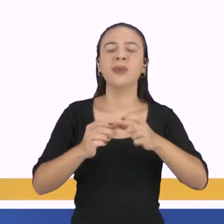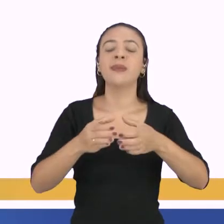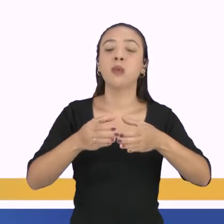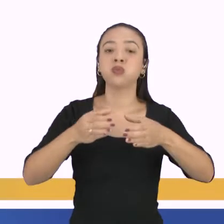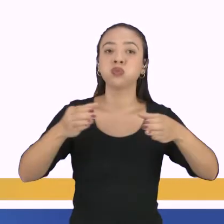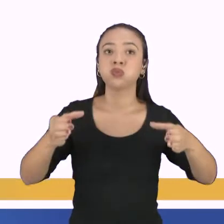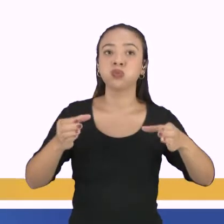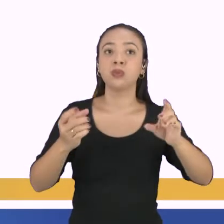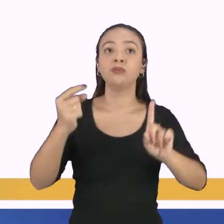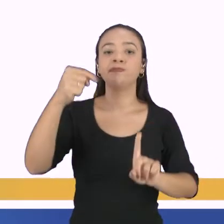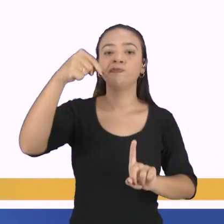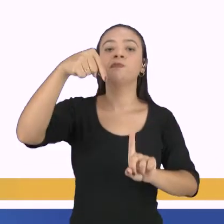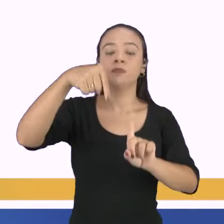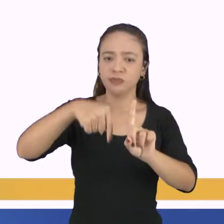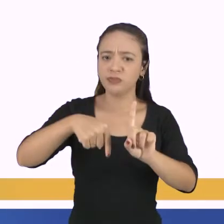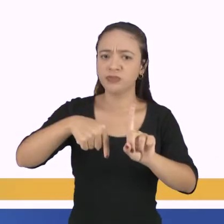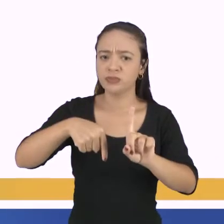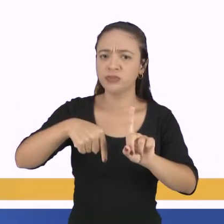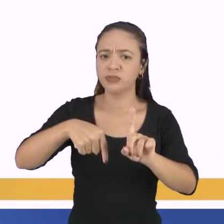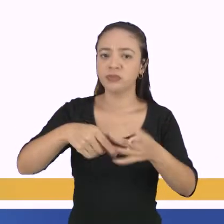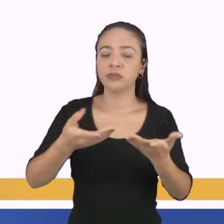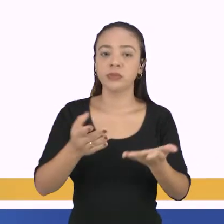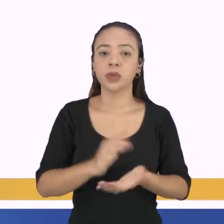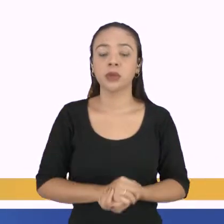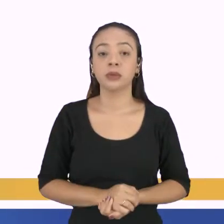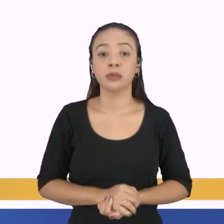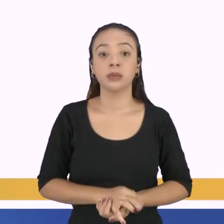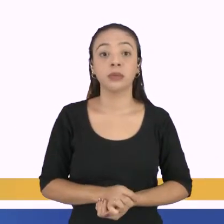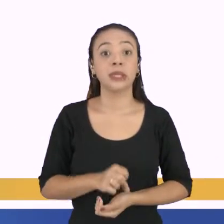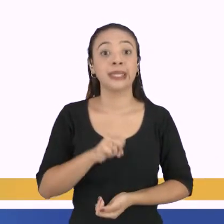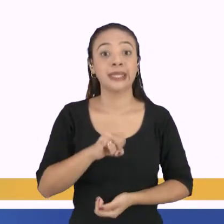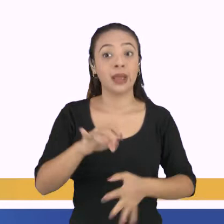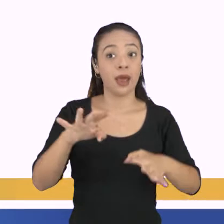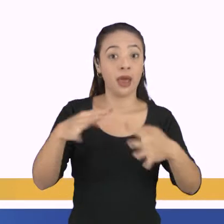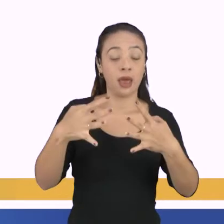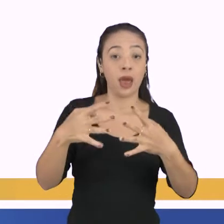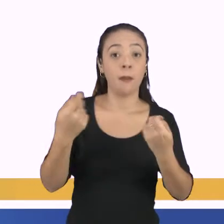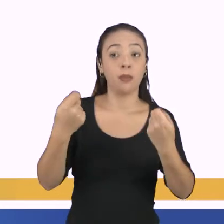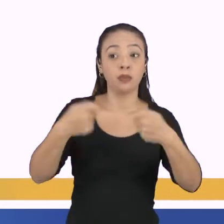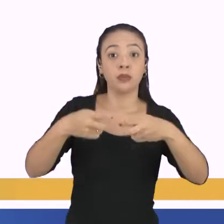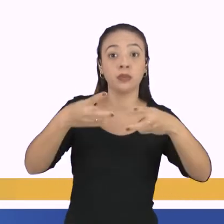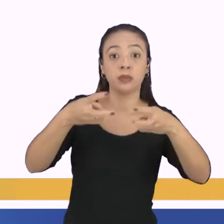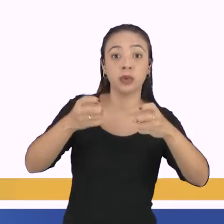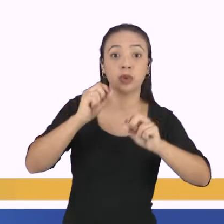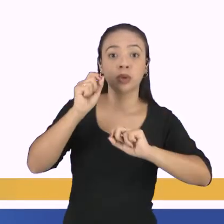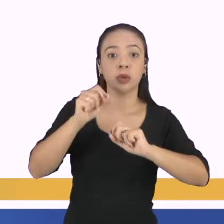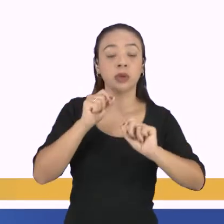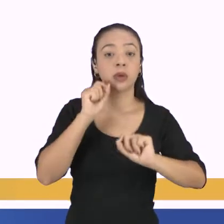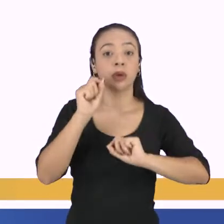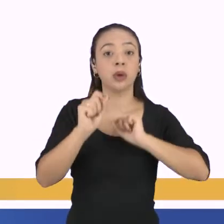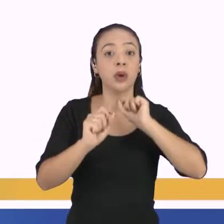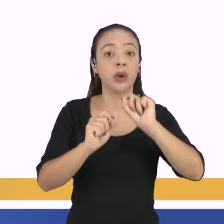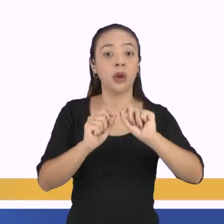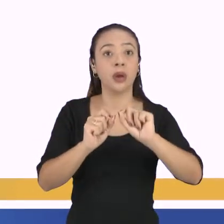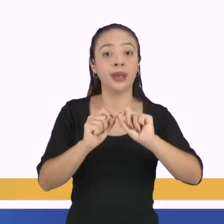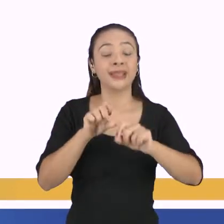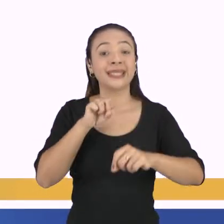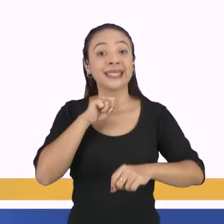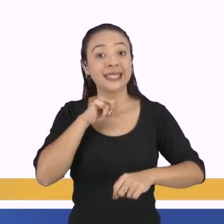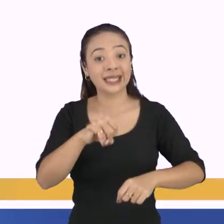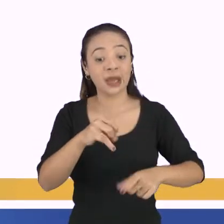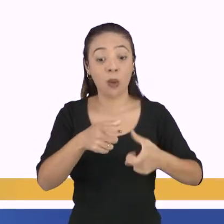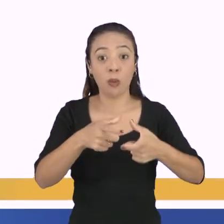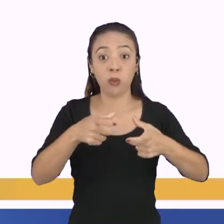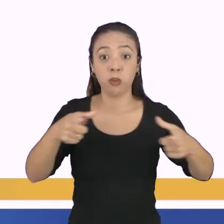grandezas inversamente proporcionais. Bom, se você está ligado aí, você já consegue, através da sua intuição, perceber que se eu aumento